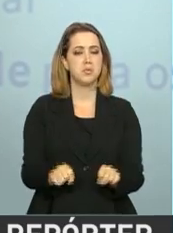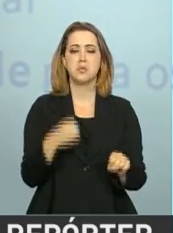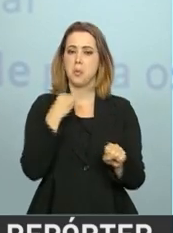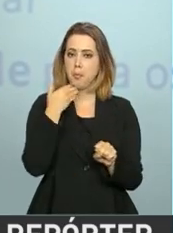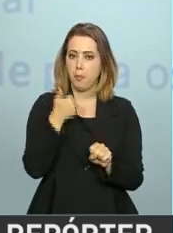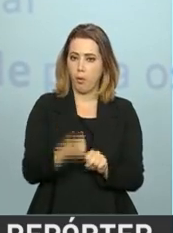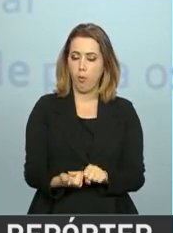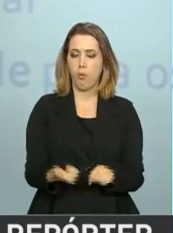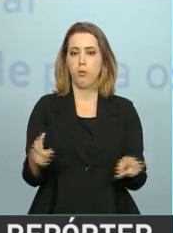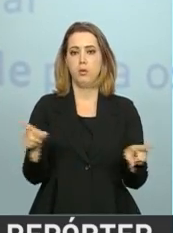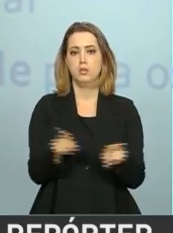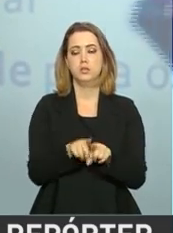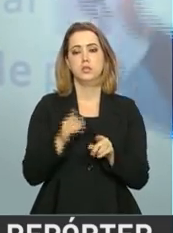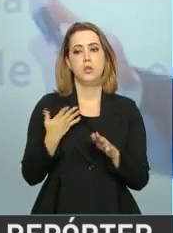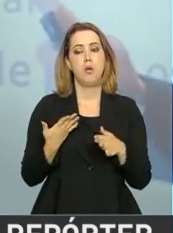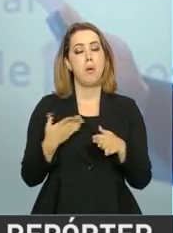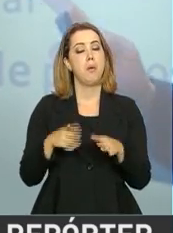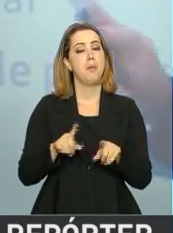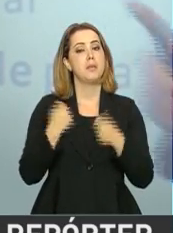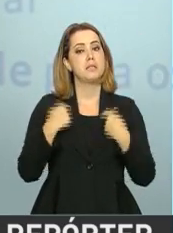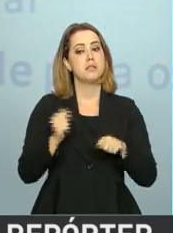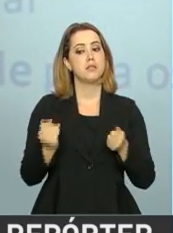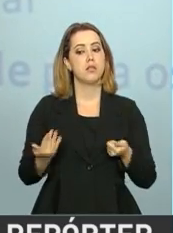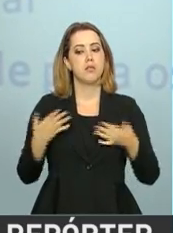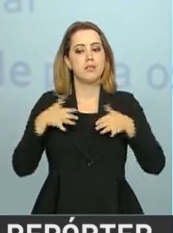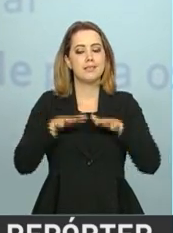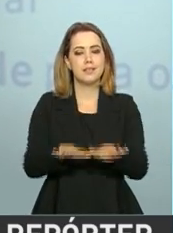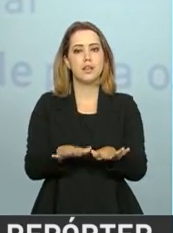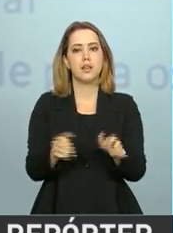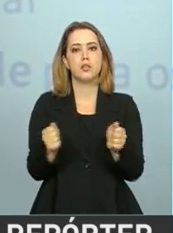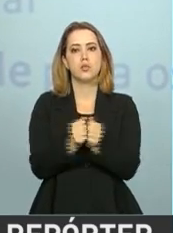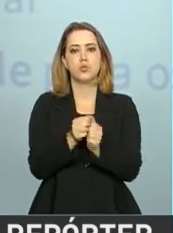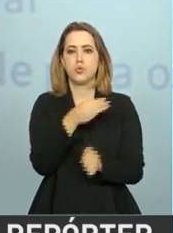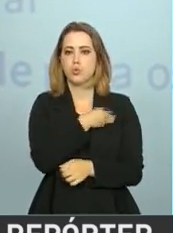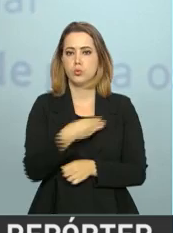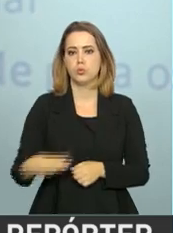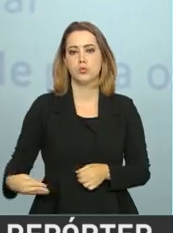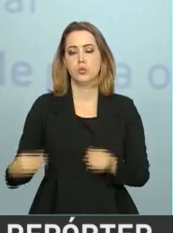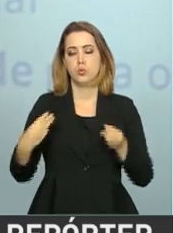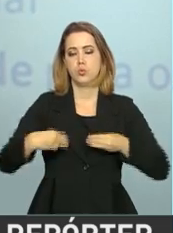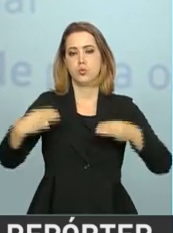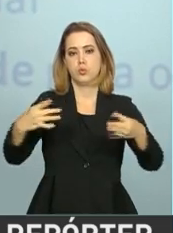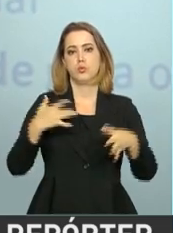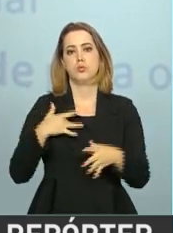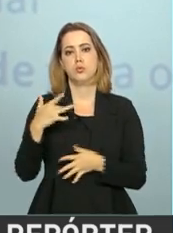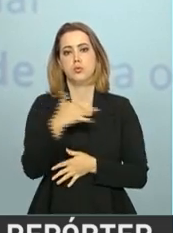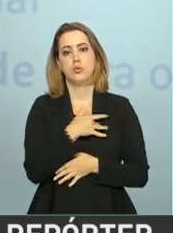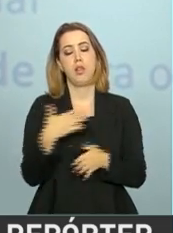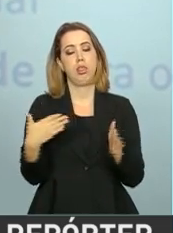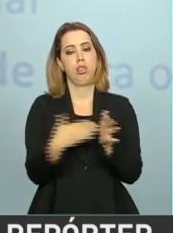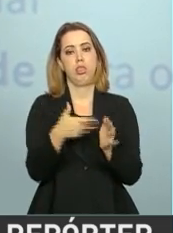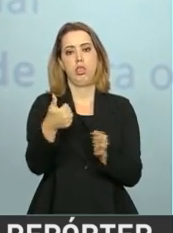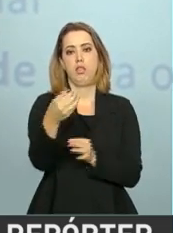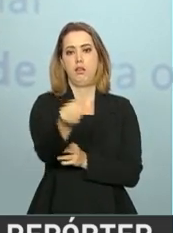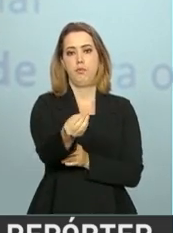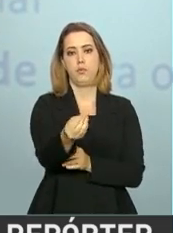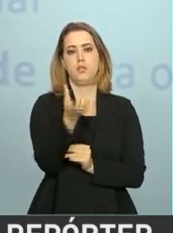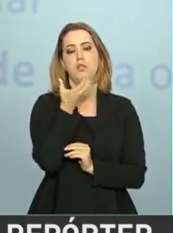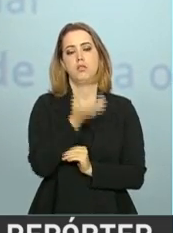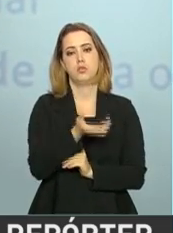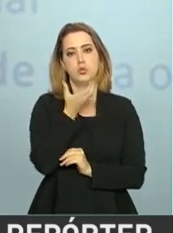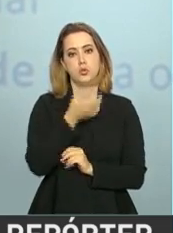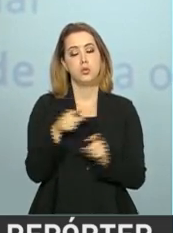Qualquer sistema, desde que integre a informação com o Ministério, nos interessa. Demos o prazo de 10 de dezembro para que os